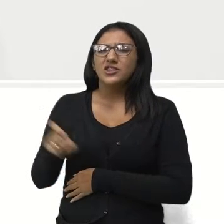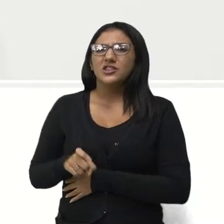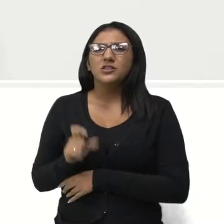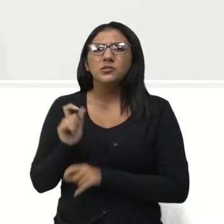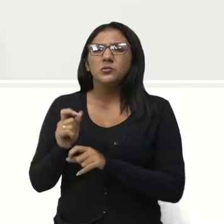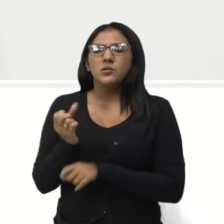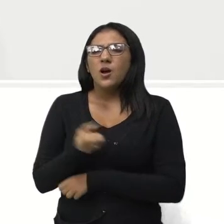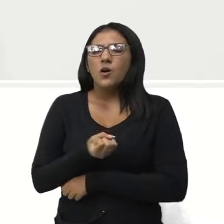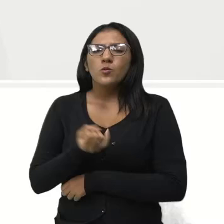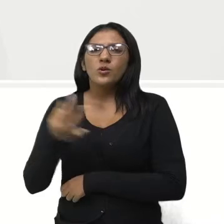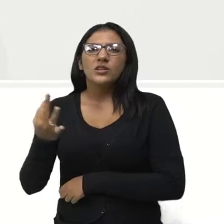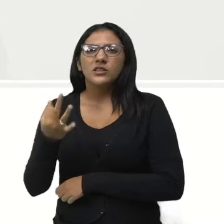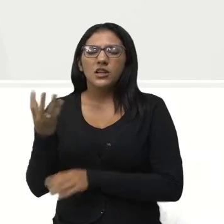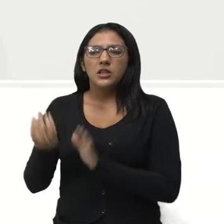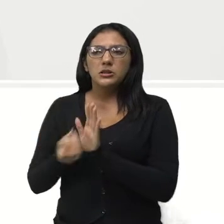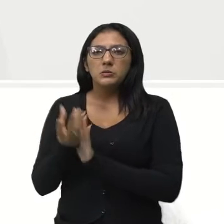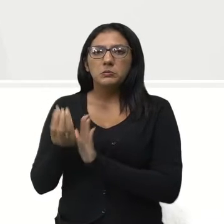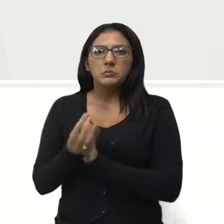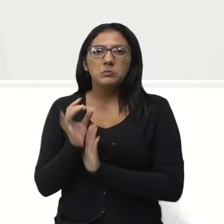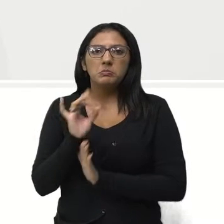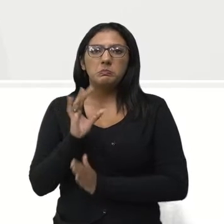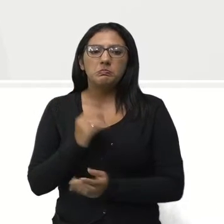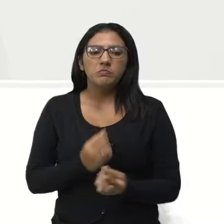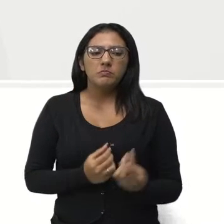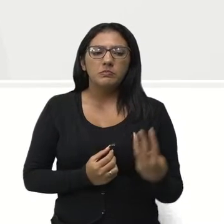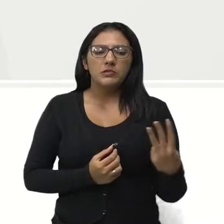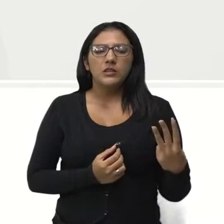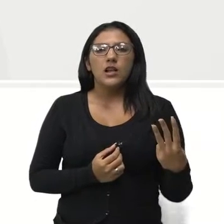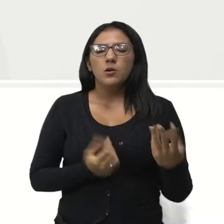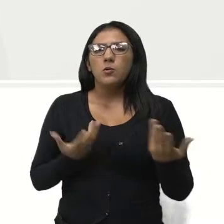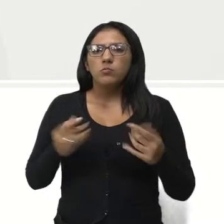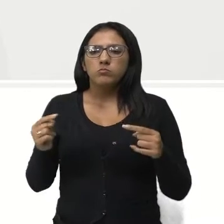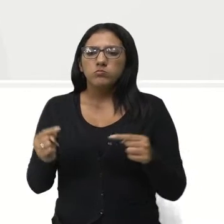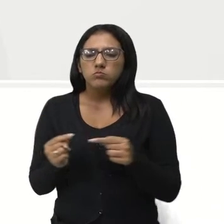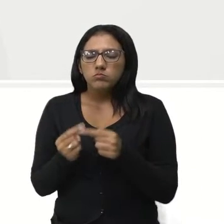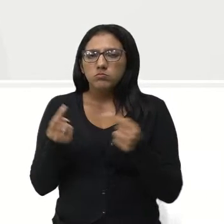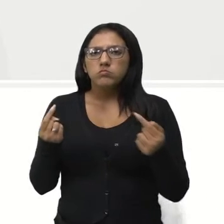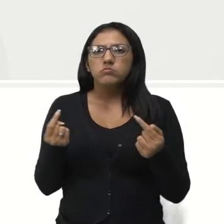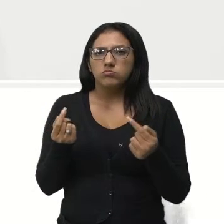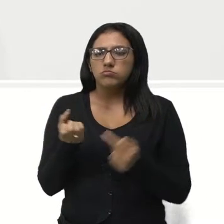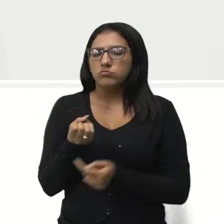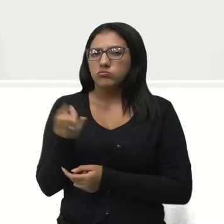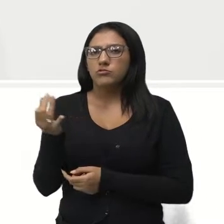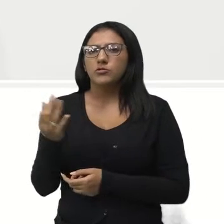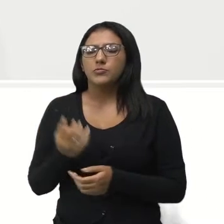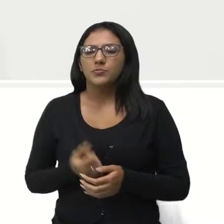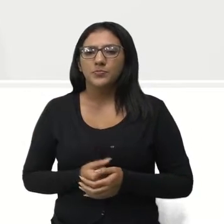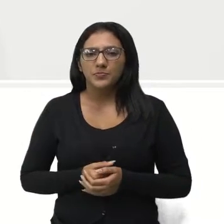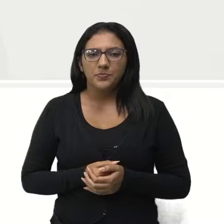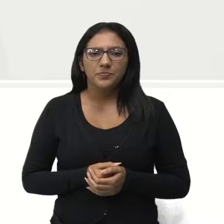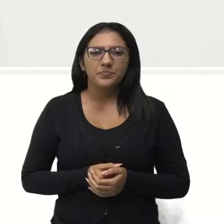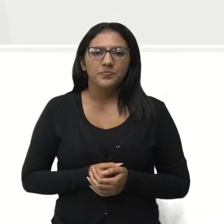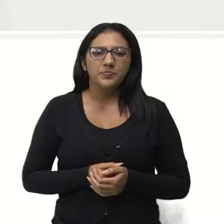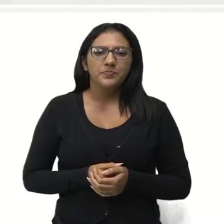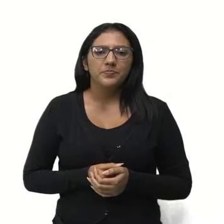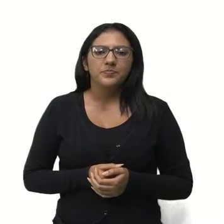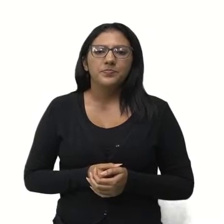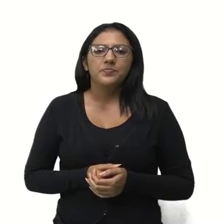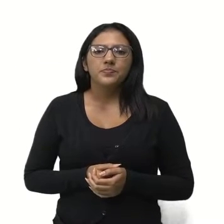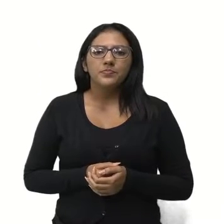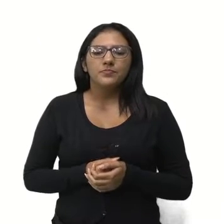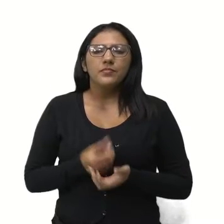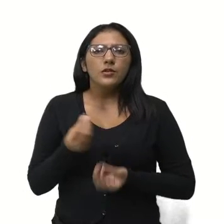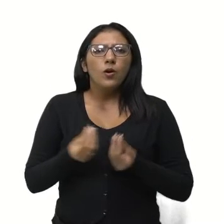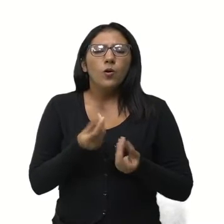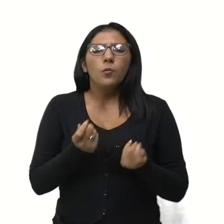ser produzido com essas 3 máquinas funcionando aí neste dia da manutenção, né? Então como